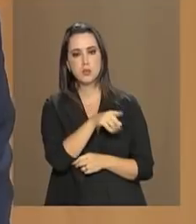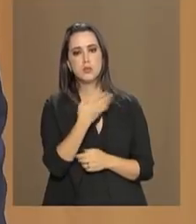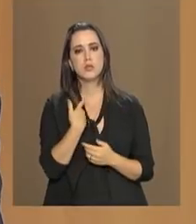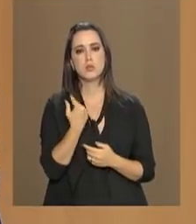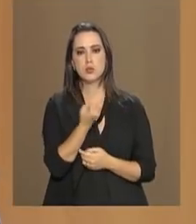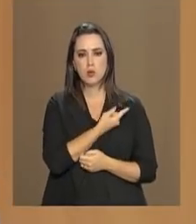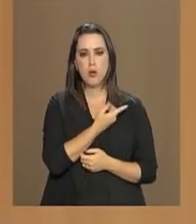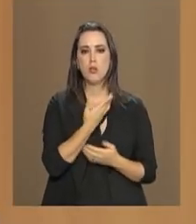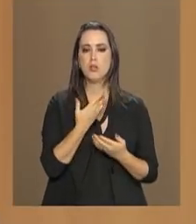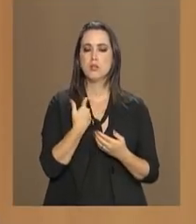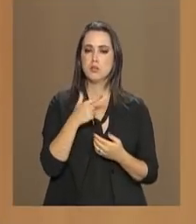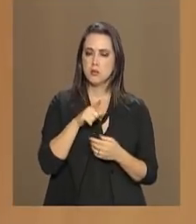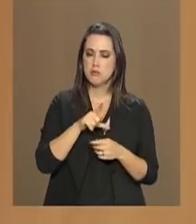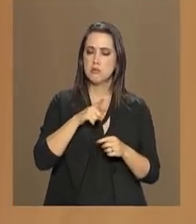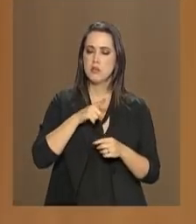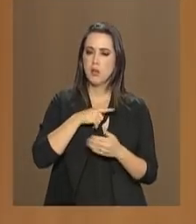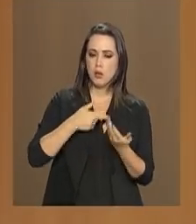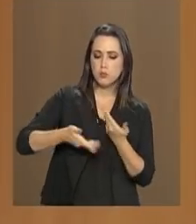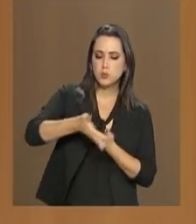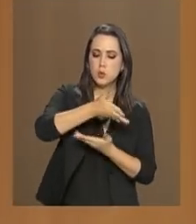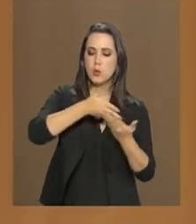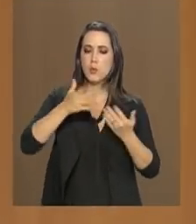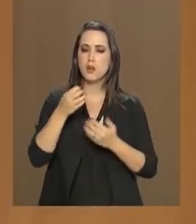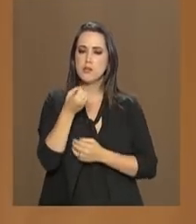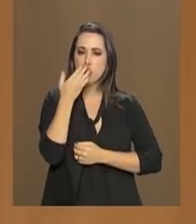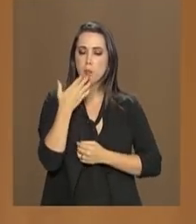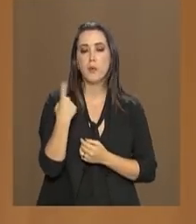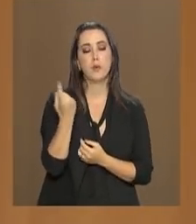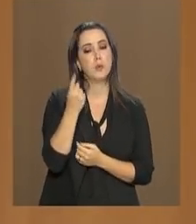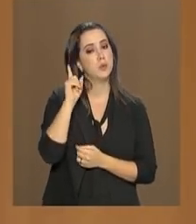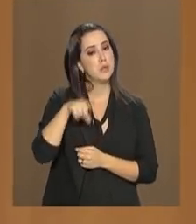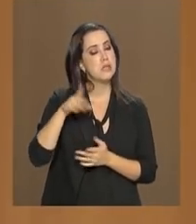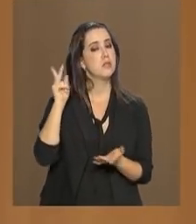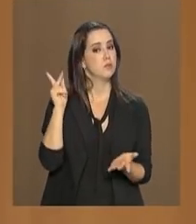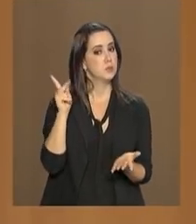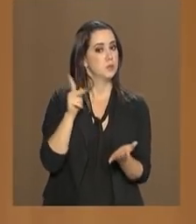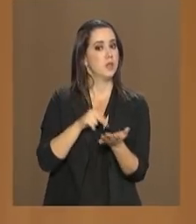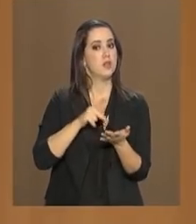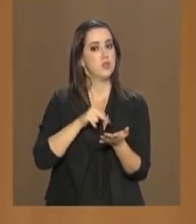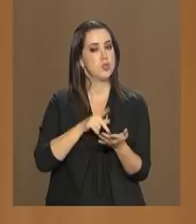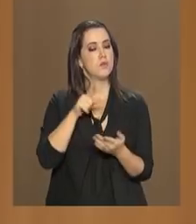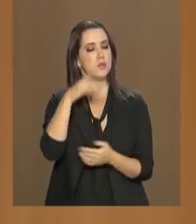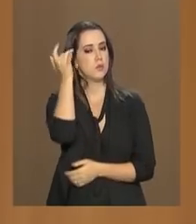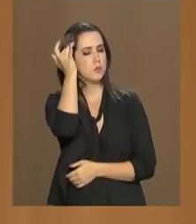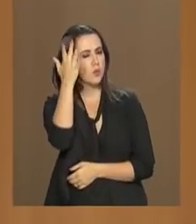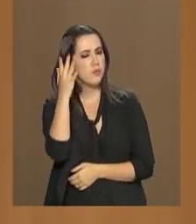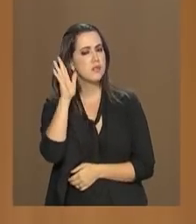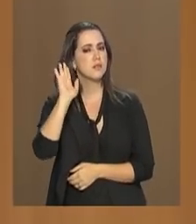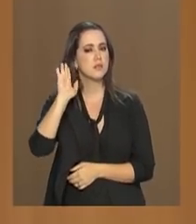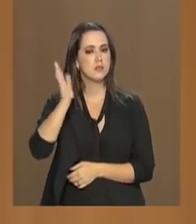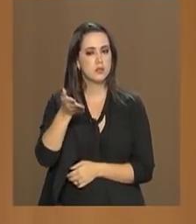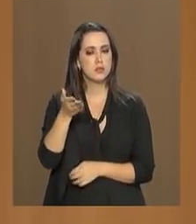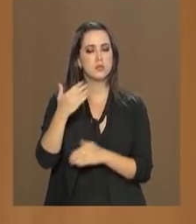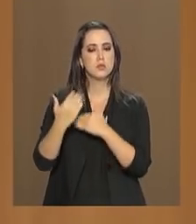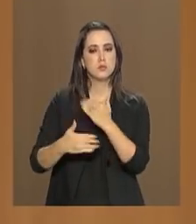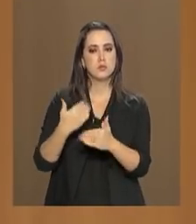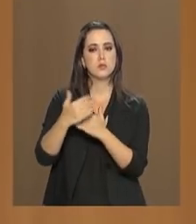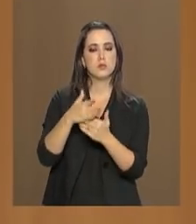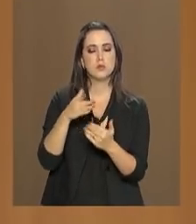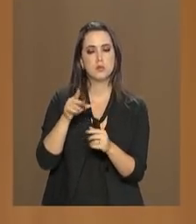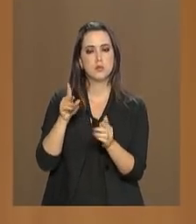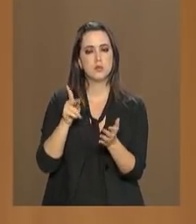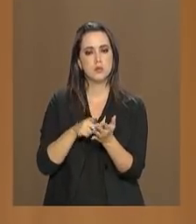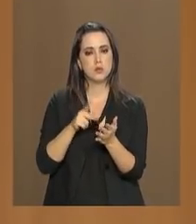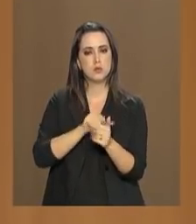cordial. E isso certamente facilitará, como já vem facilitando, a